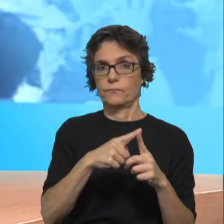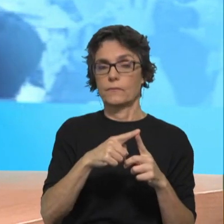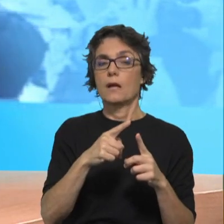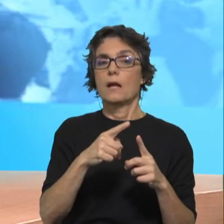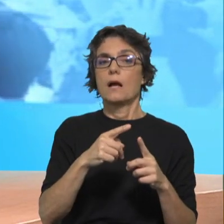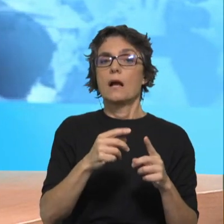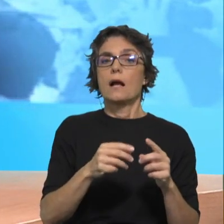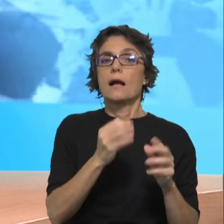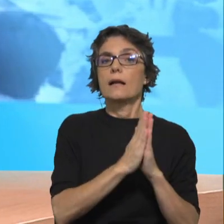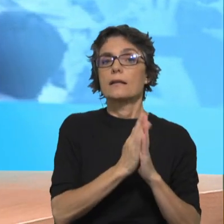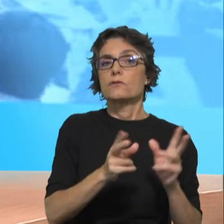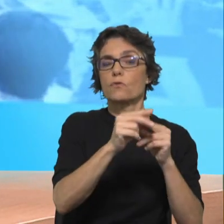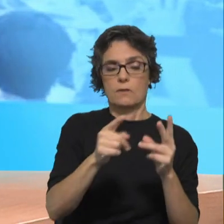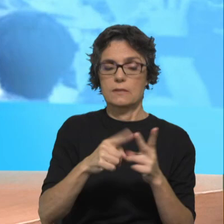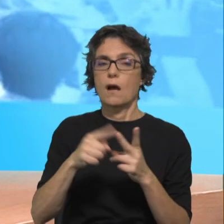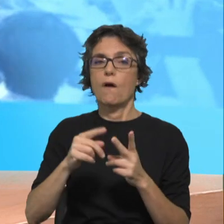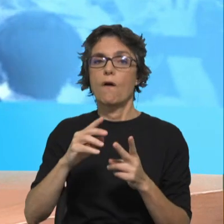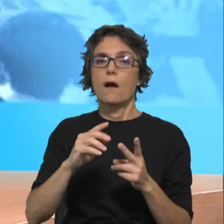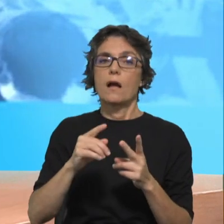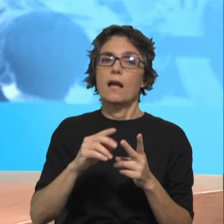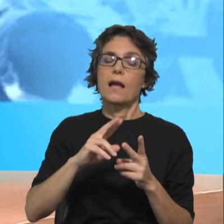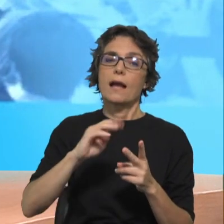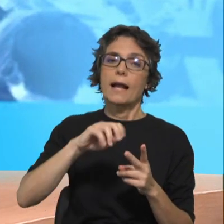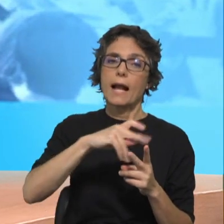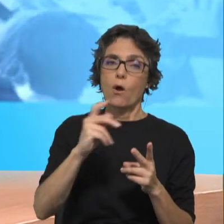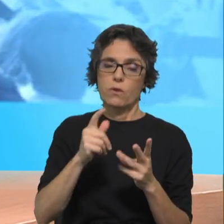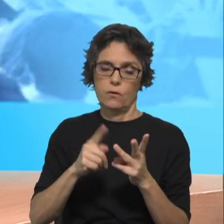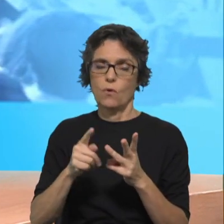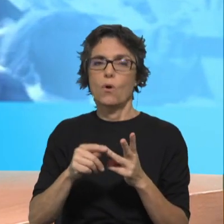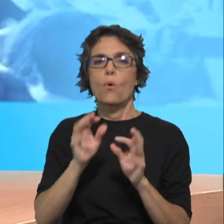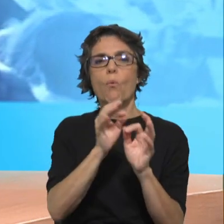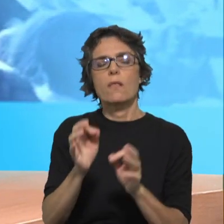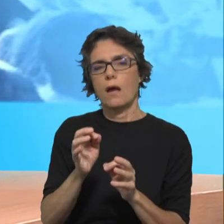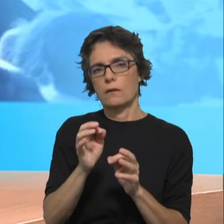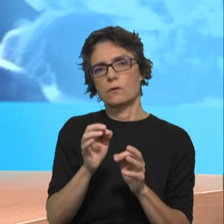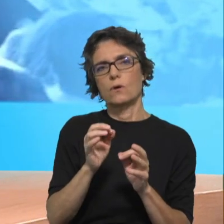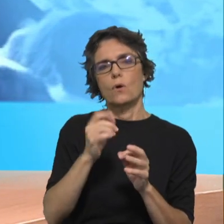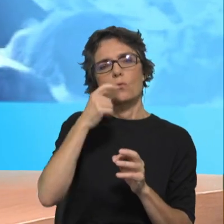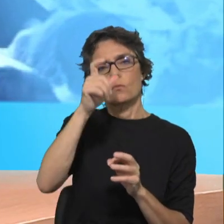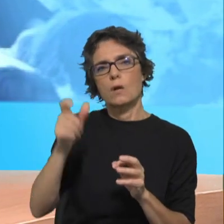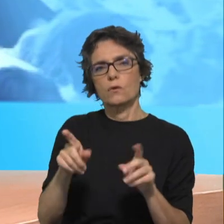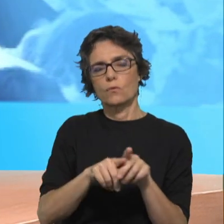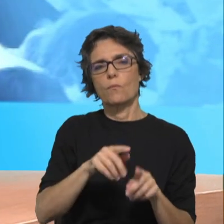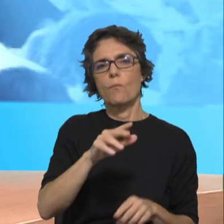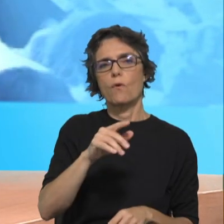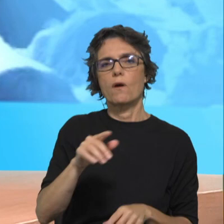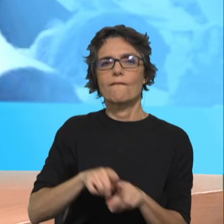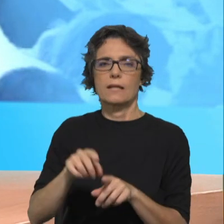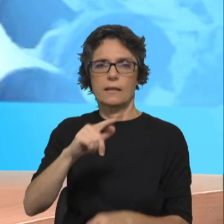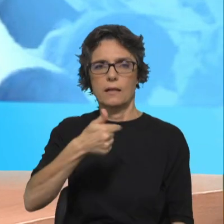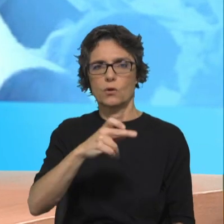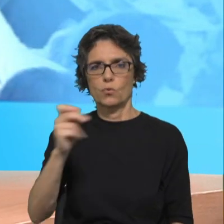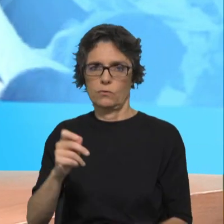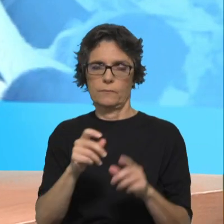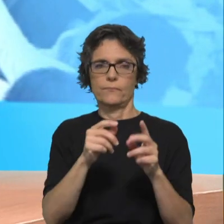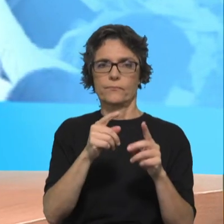o cuidado da casa comum, Laudato Si, o cuidado do humano comum, Fratelli Tutti. Dito deste modo, a Igreja